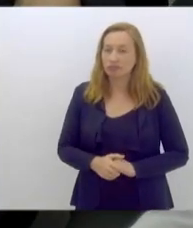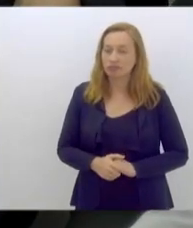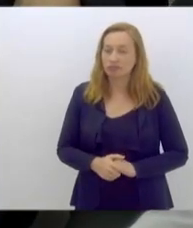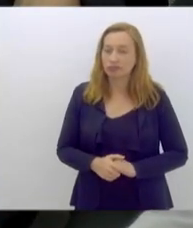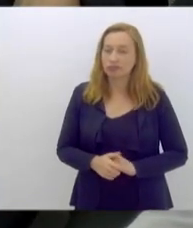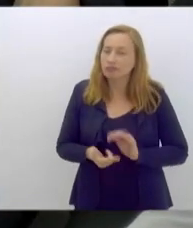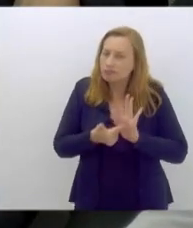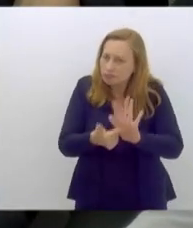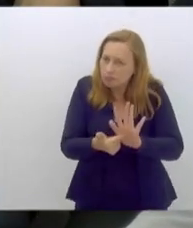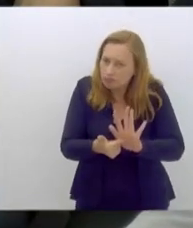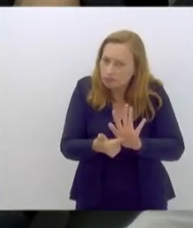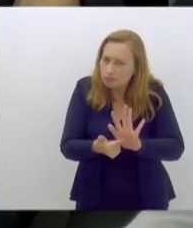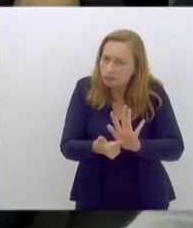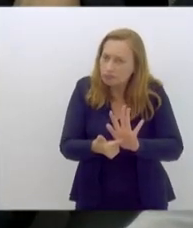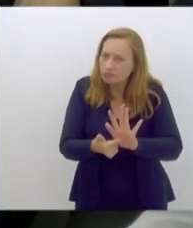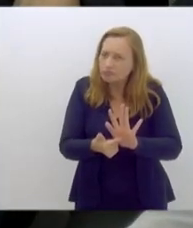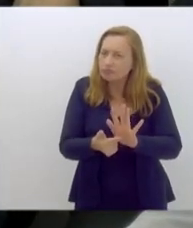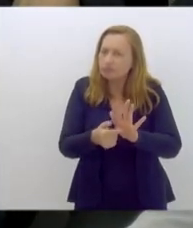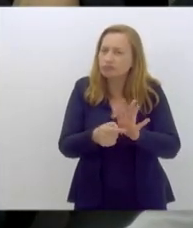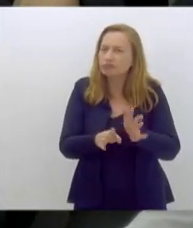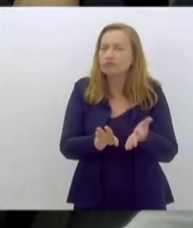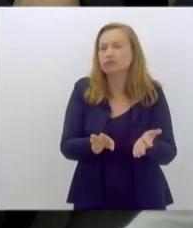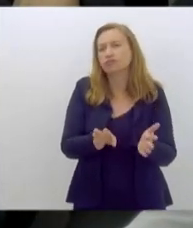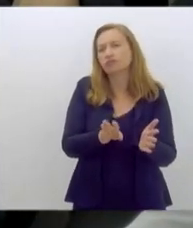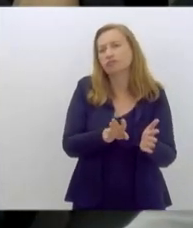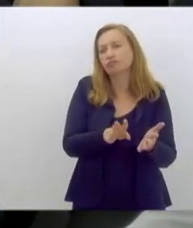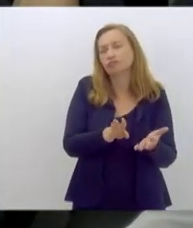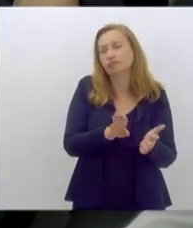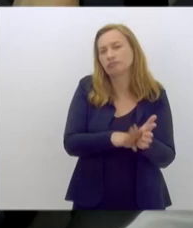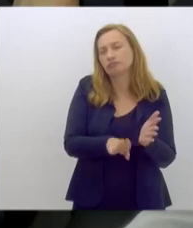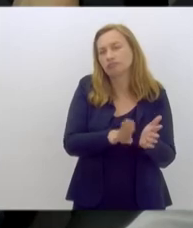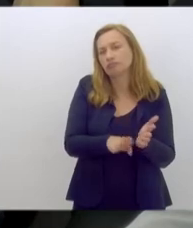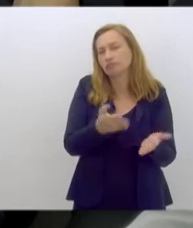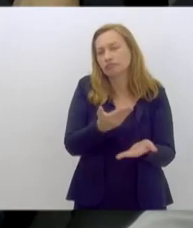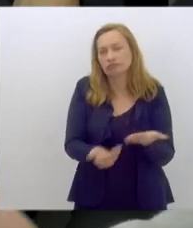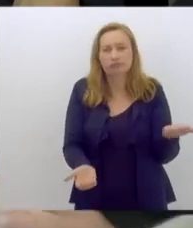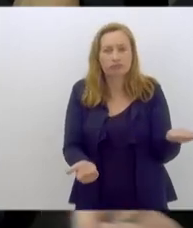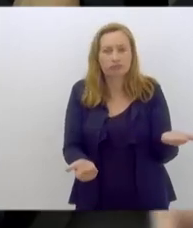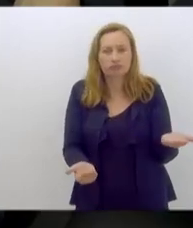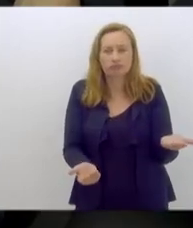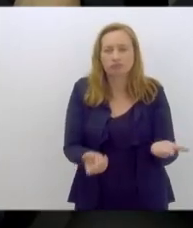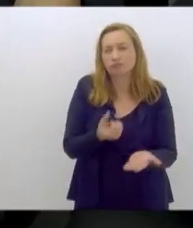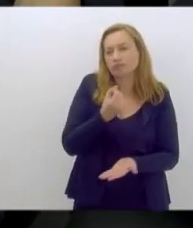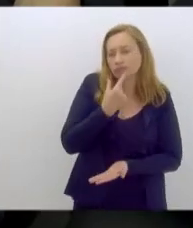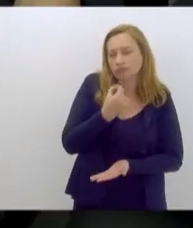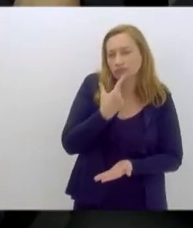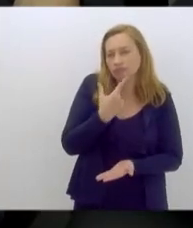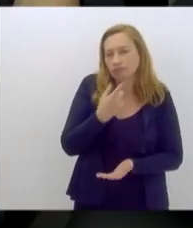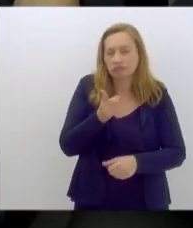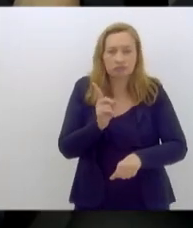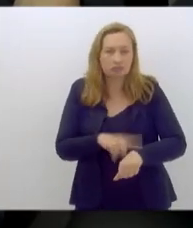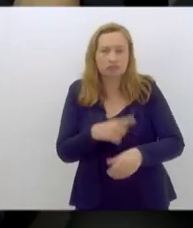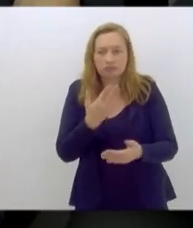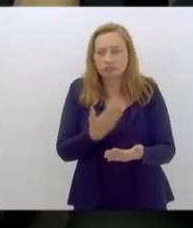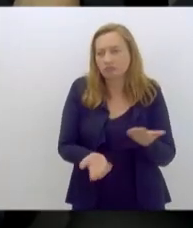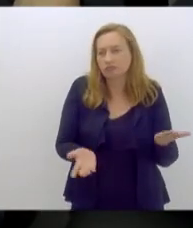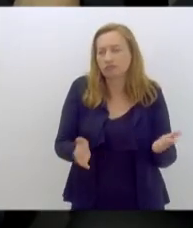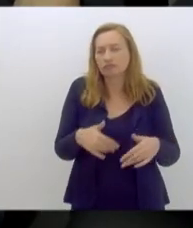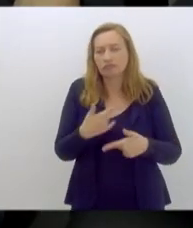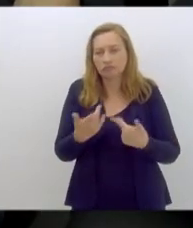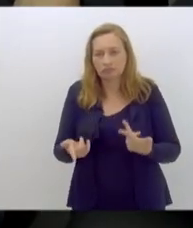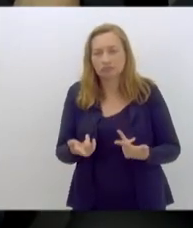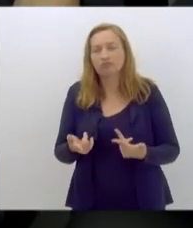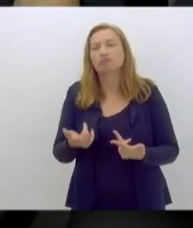identificar eventuais desperdícios que a gente tem perda ou de medicamento que venceu o prazo coisa dessa natureza